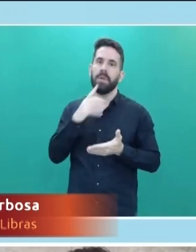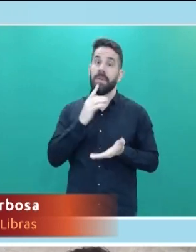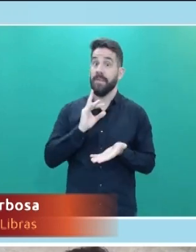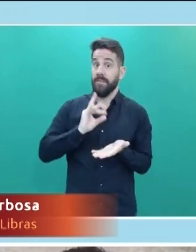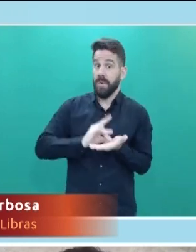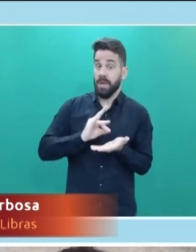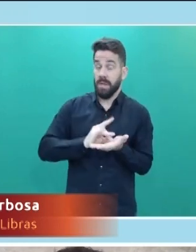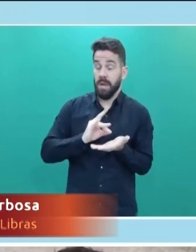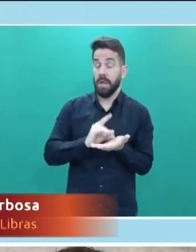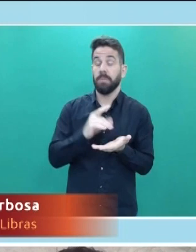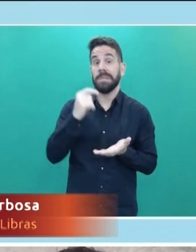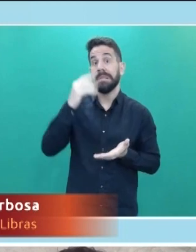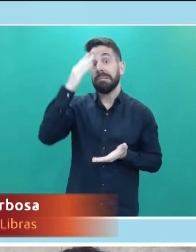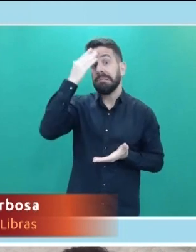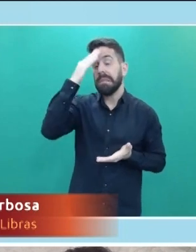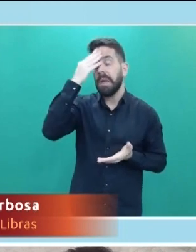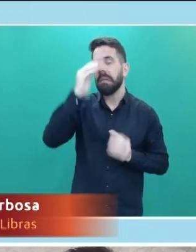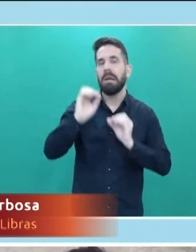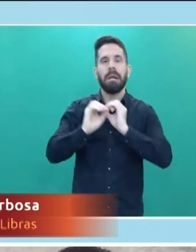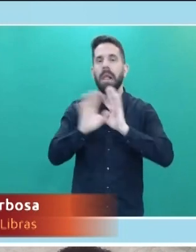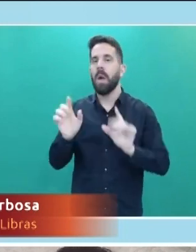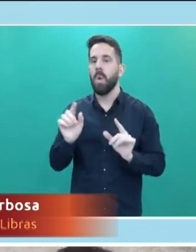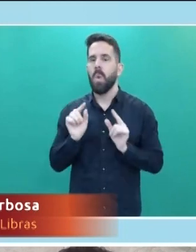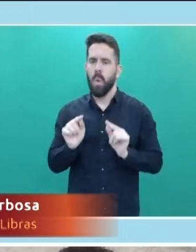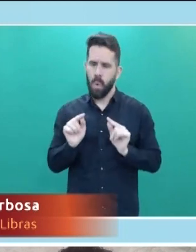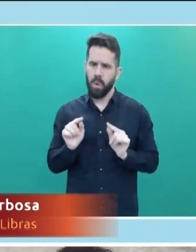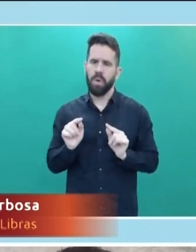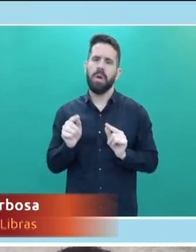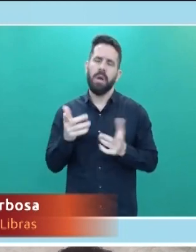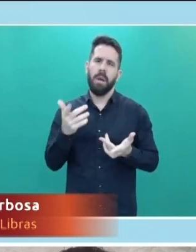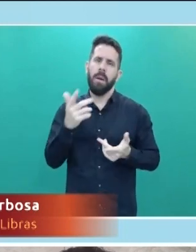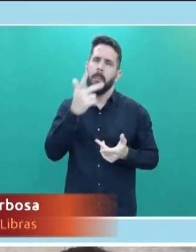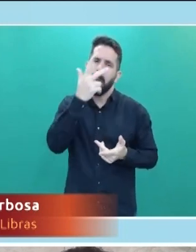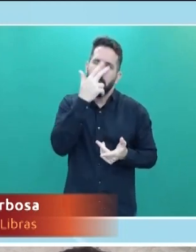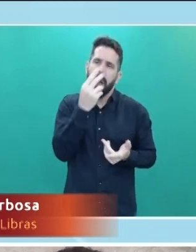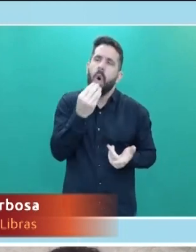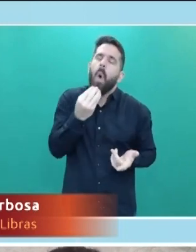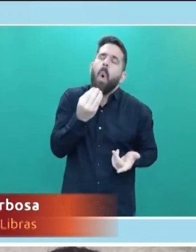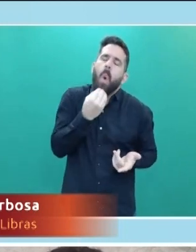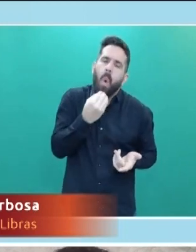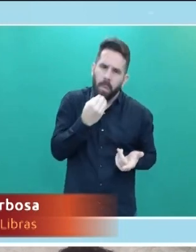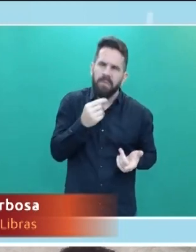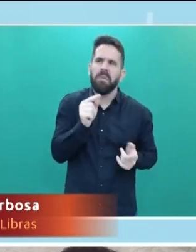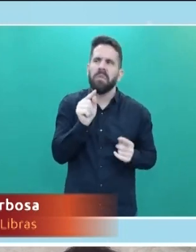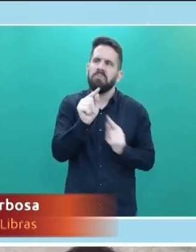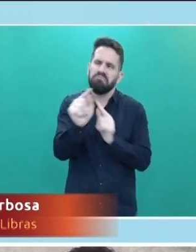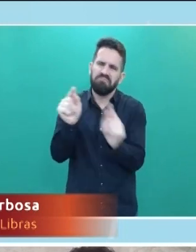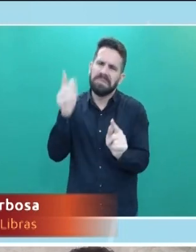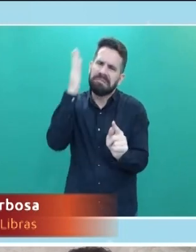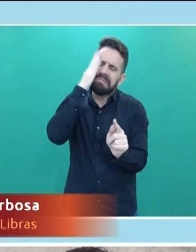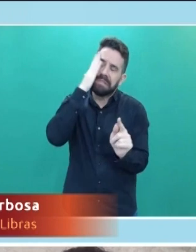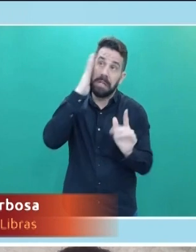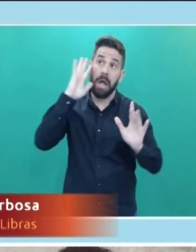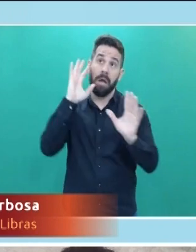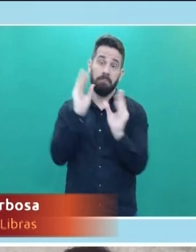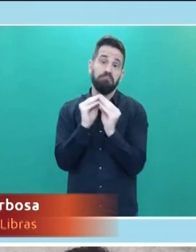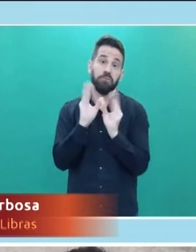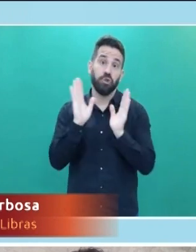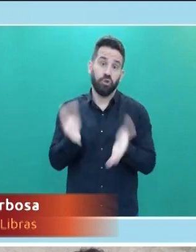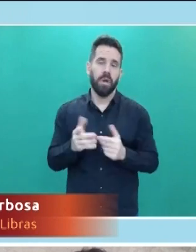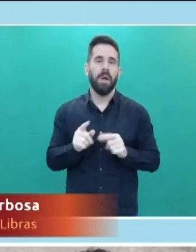precisa levar em consideração, embora possa ser muito óbvio para algumas pessoas, para outras nem tanto, né, de que quando a gente